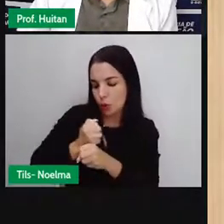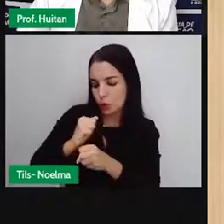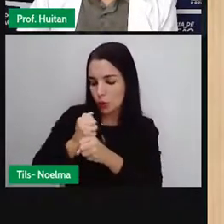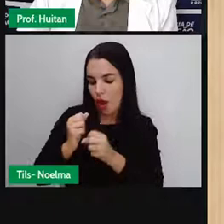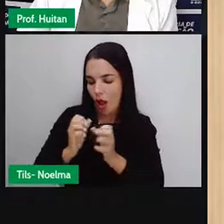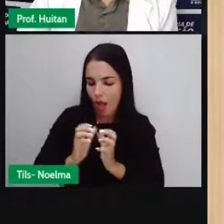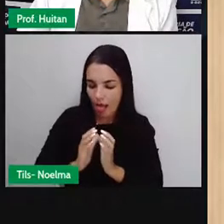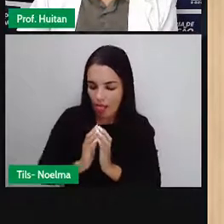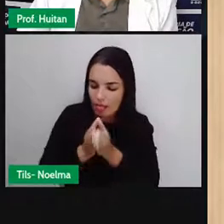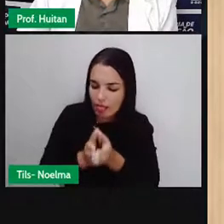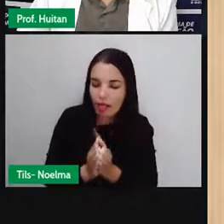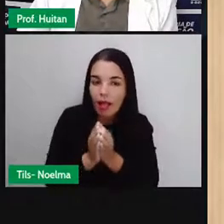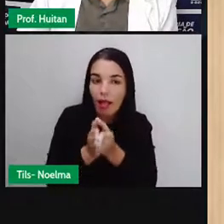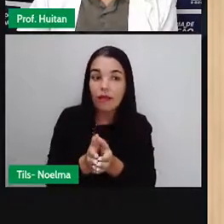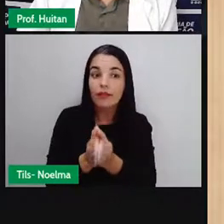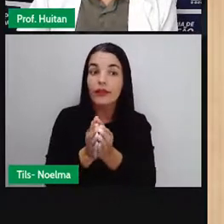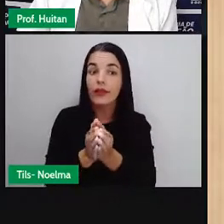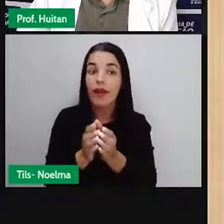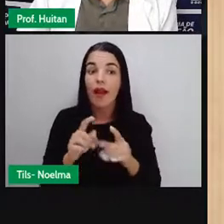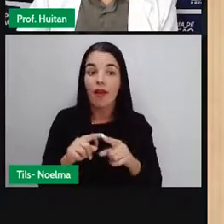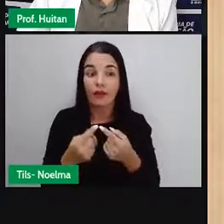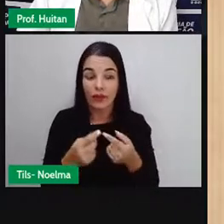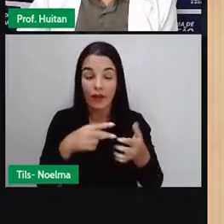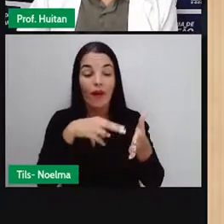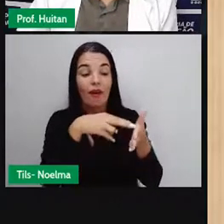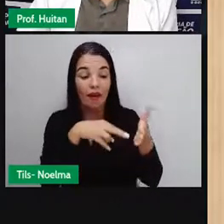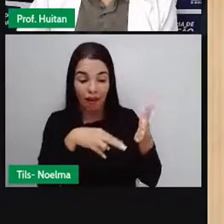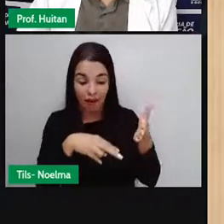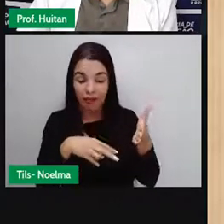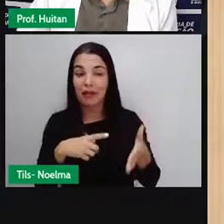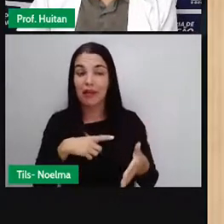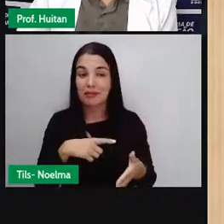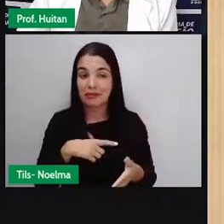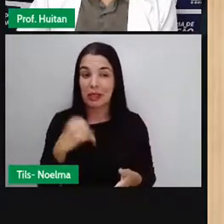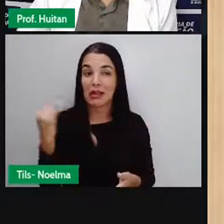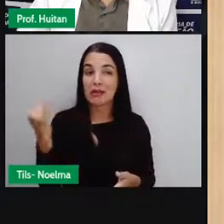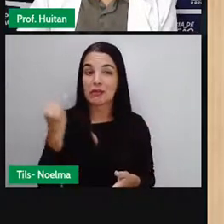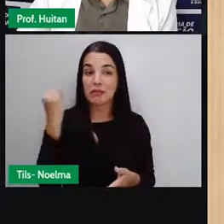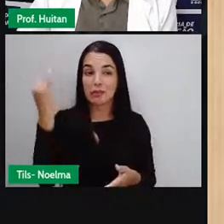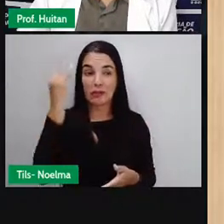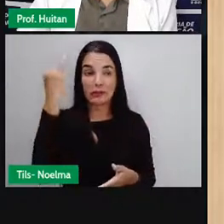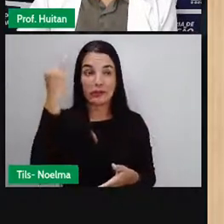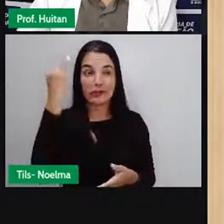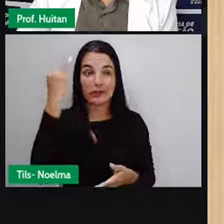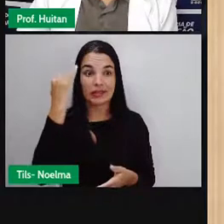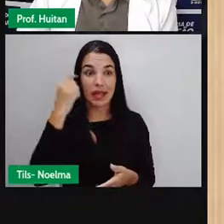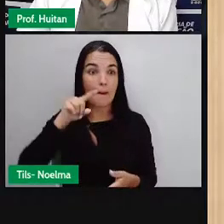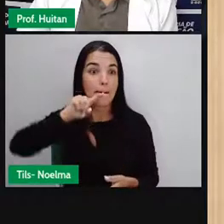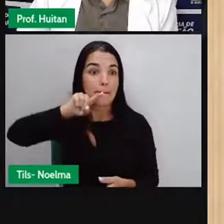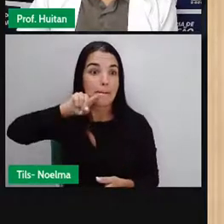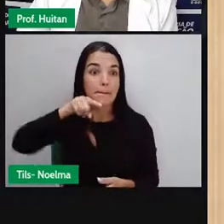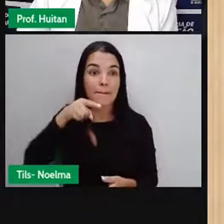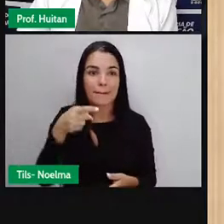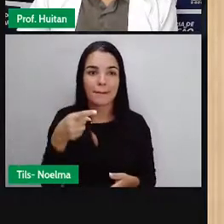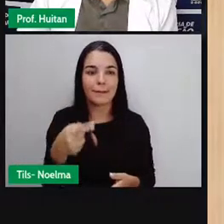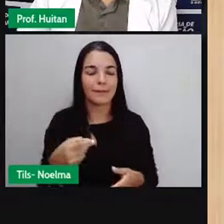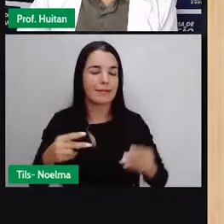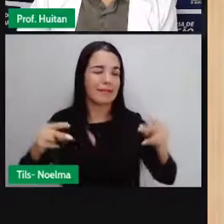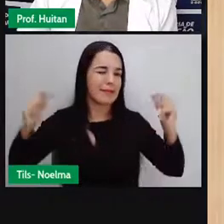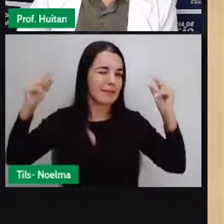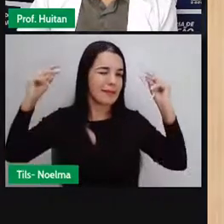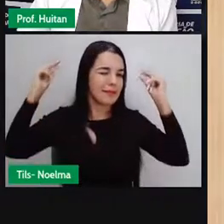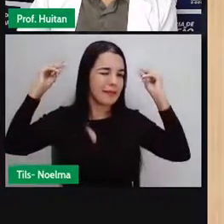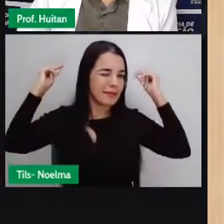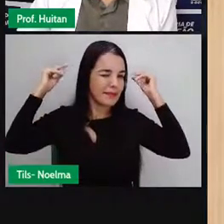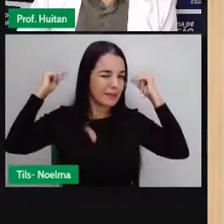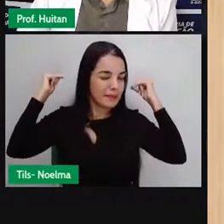Então, a leitura, ela tem uma importância secular, milenar e nos faz